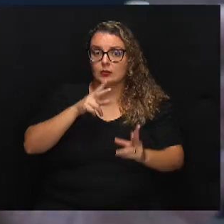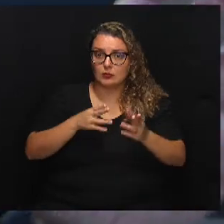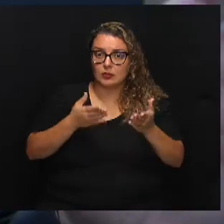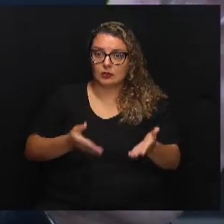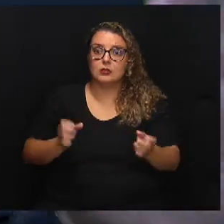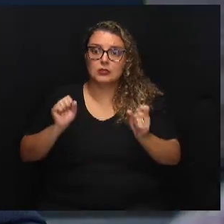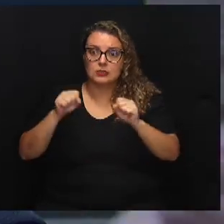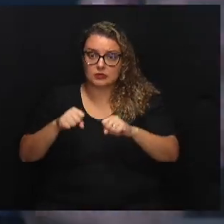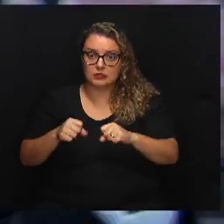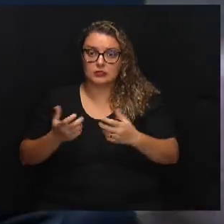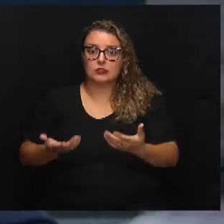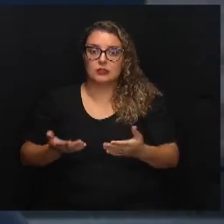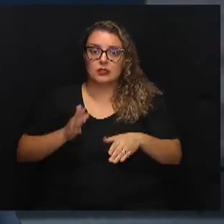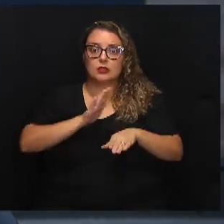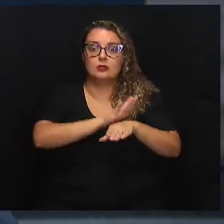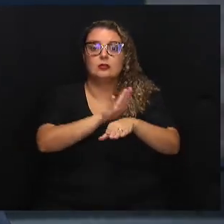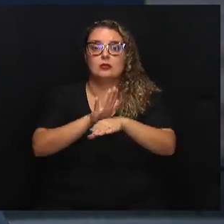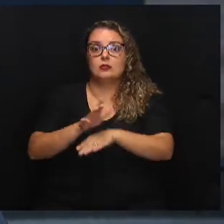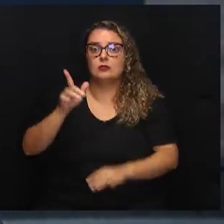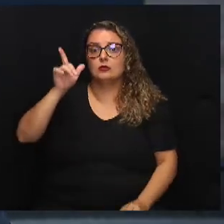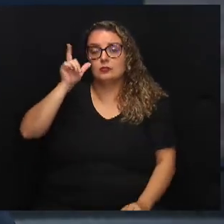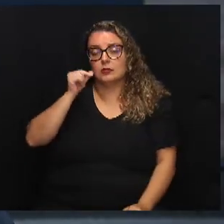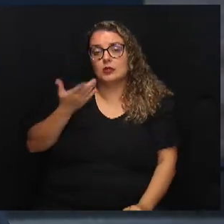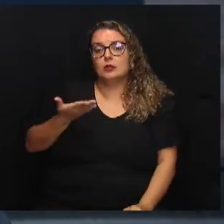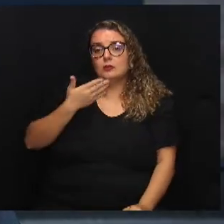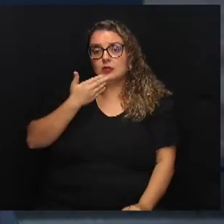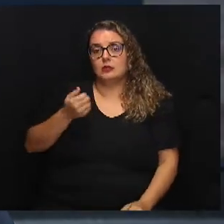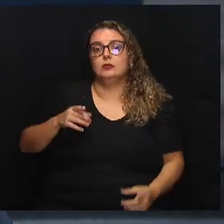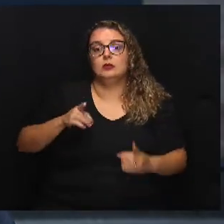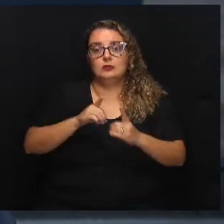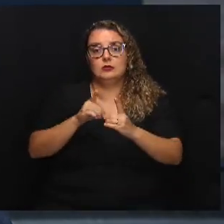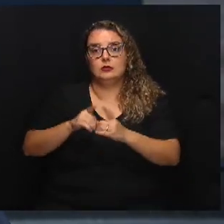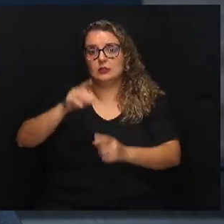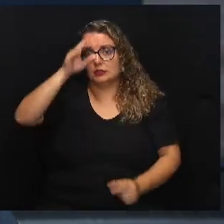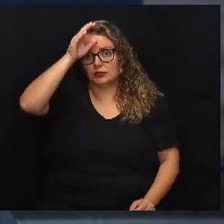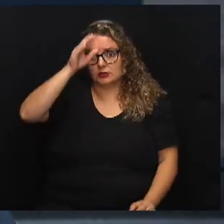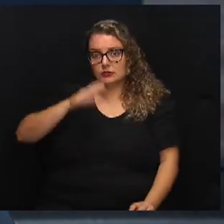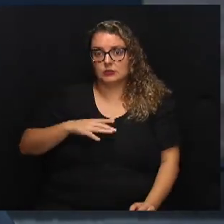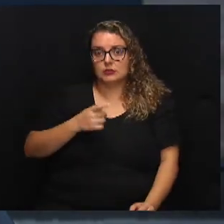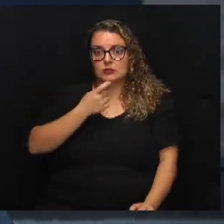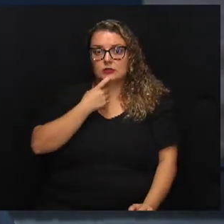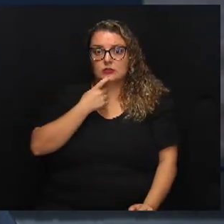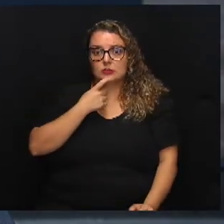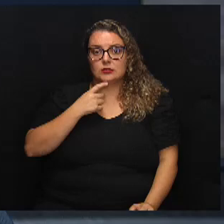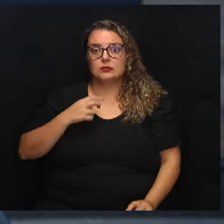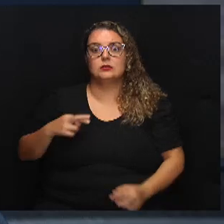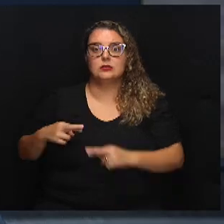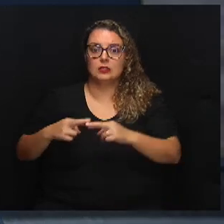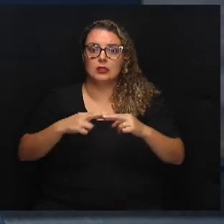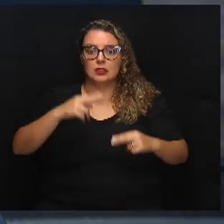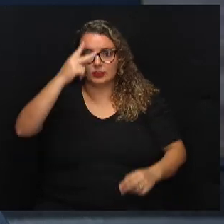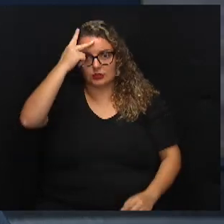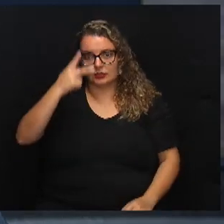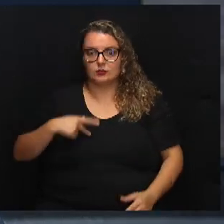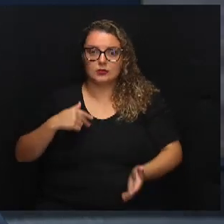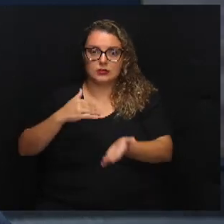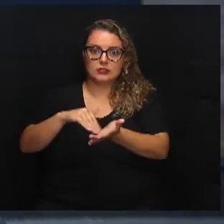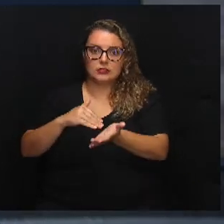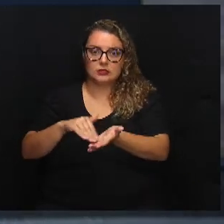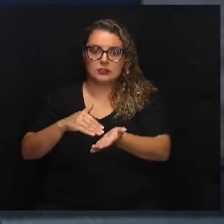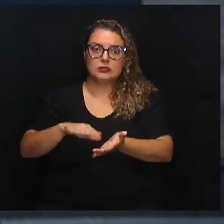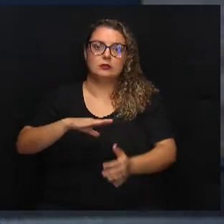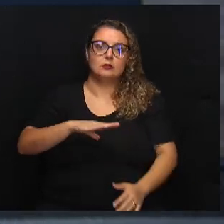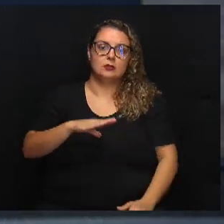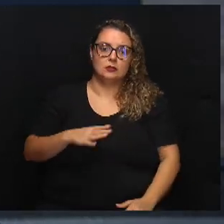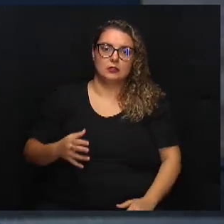sim ajudar a melhorar o atendimento do cidadão de Campinas na rede própria, né, da Secretaria Municipal